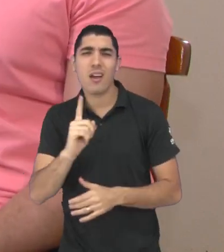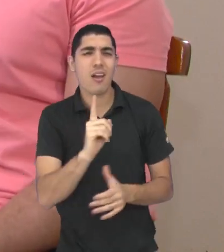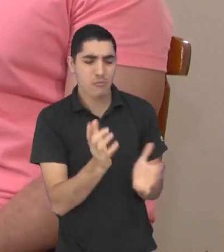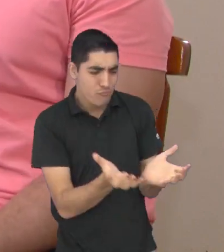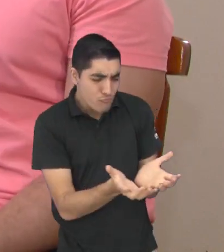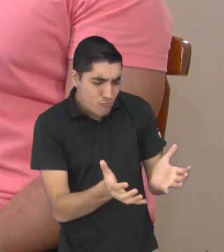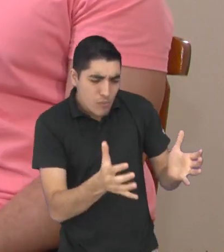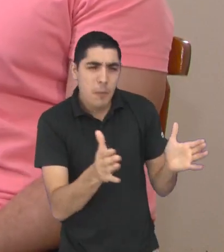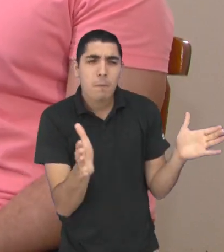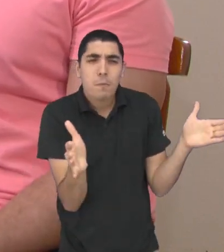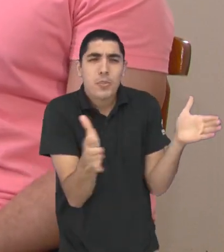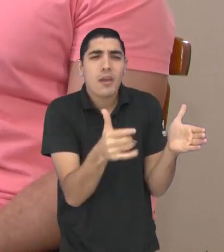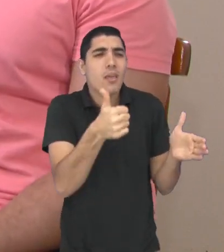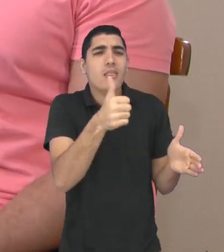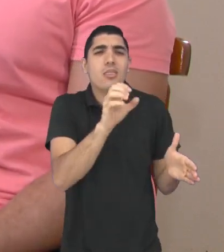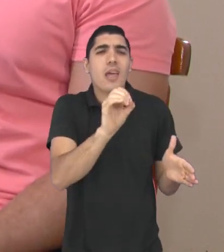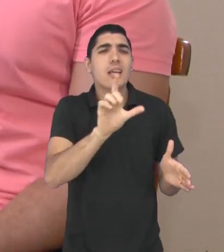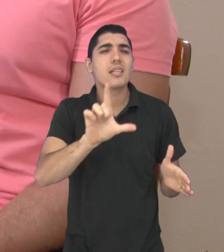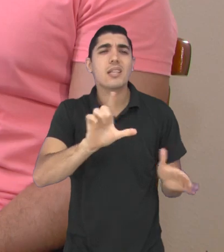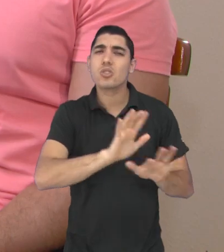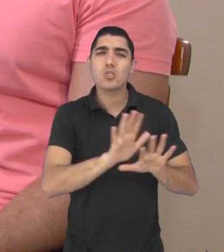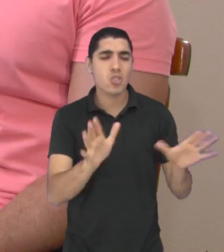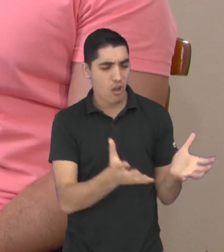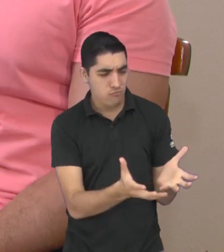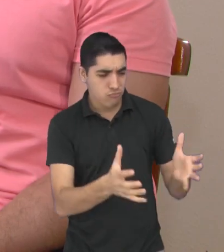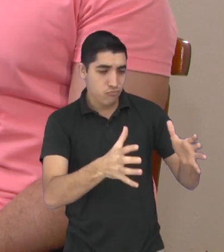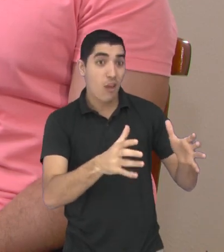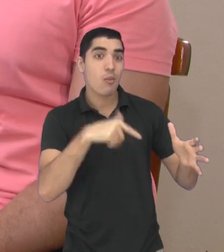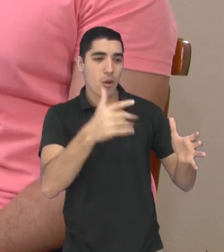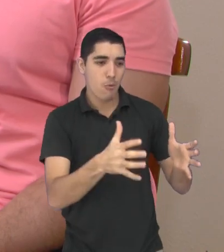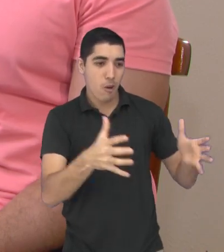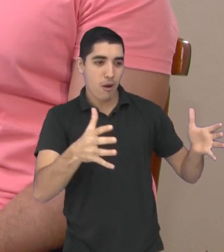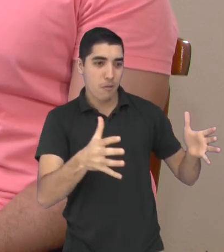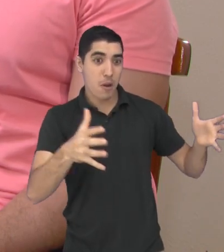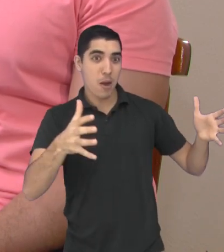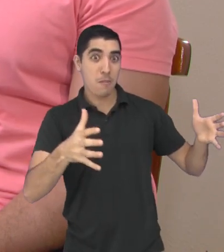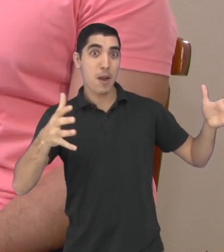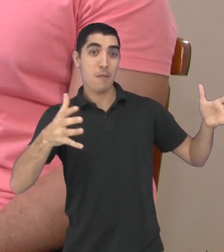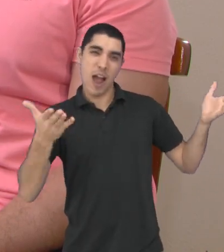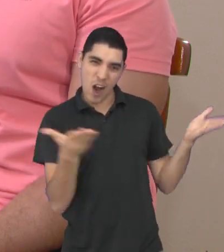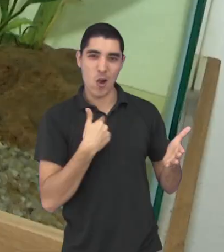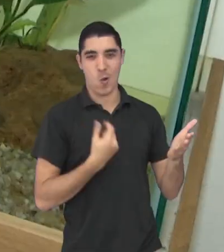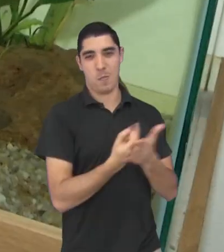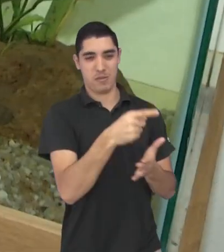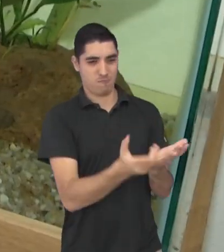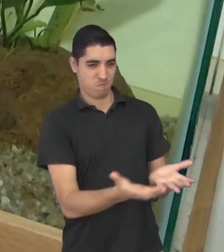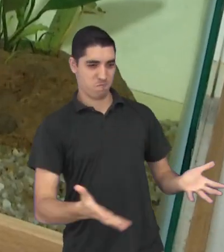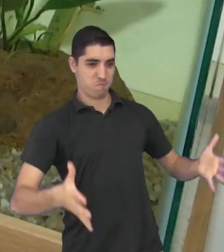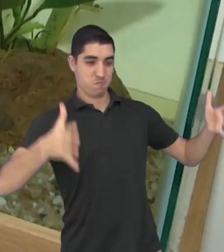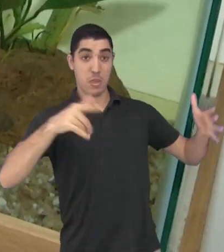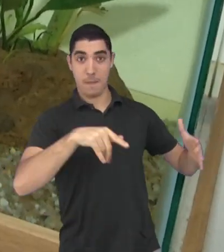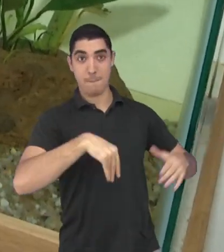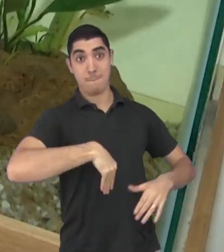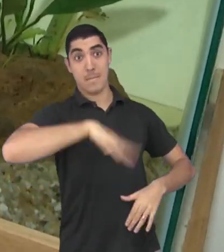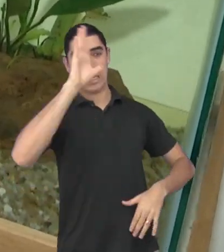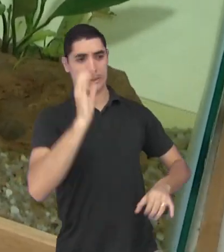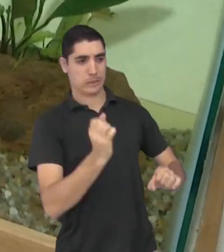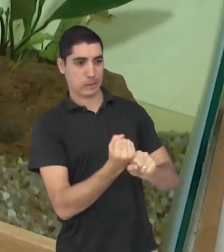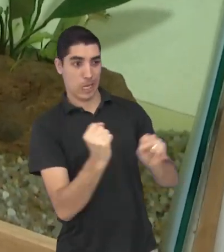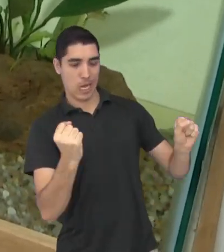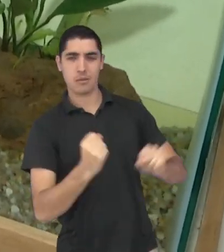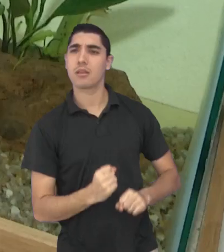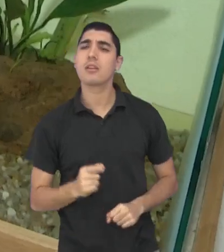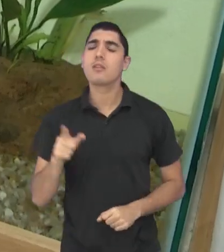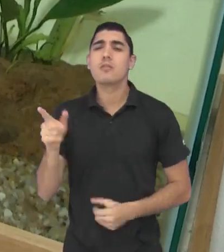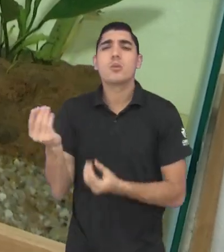começa com aquele aquário de 10 litros, né? Menorzinho. Aí vai aumentando. Aí hoje eu tô com esse, que é um dos maiores que eu tenho. E da onde que